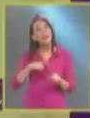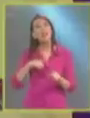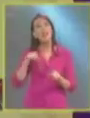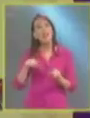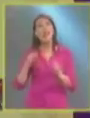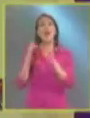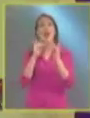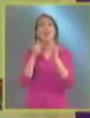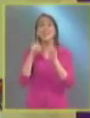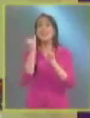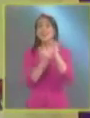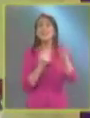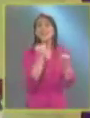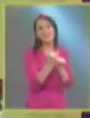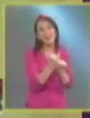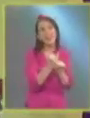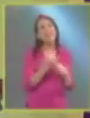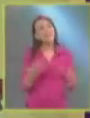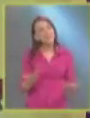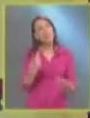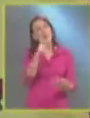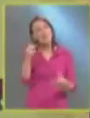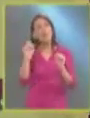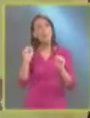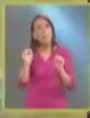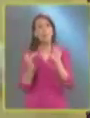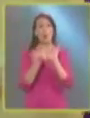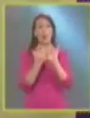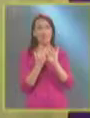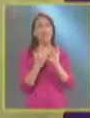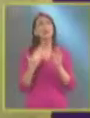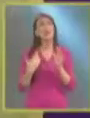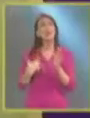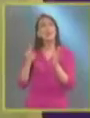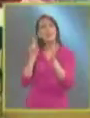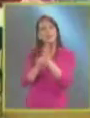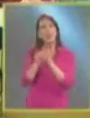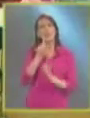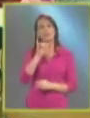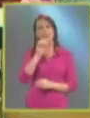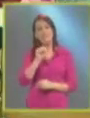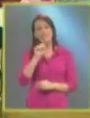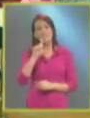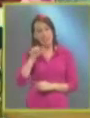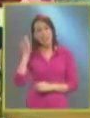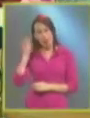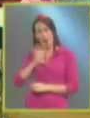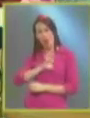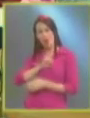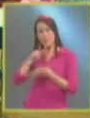contatos pela internet que você pode falar pra gente. Agora, você gosta de ler, Gislaine? Eu gosto.